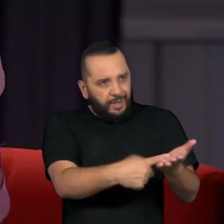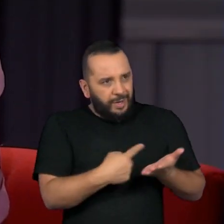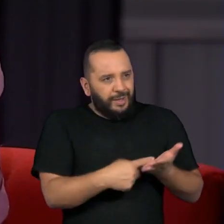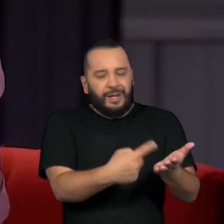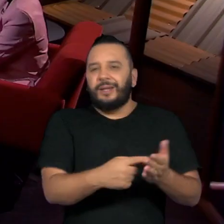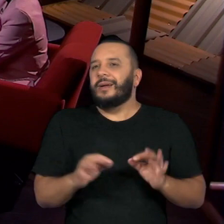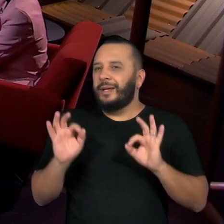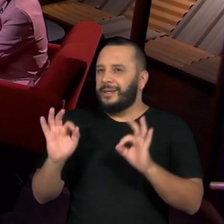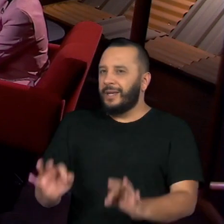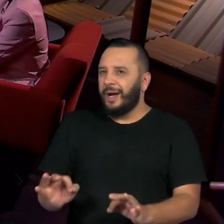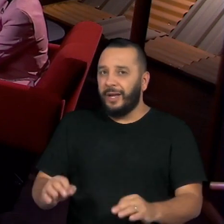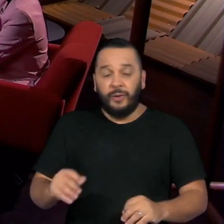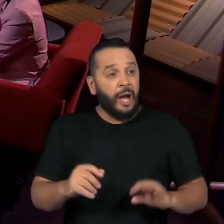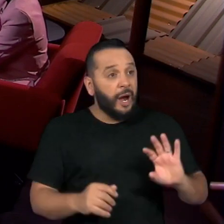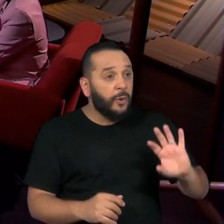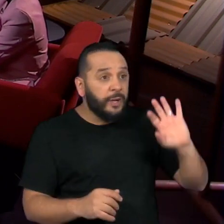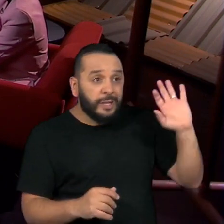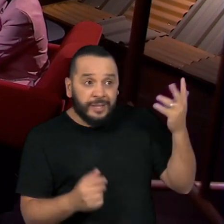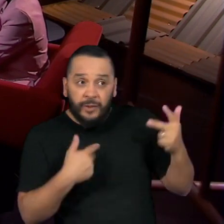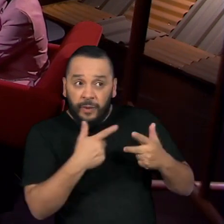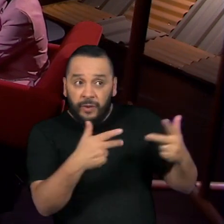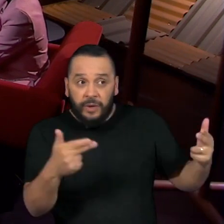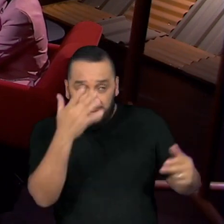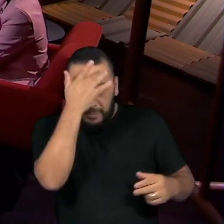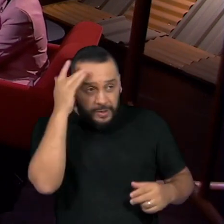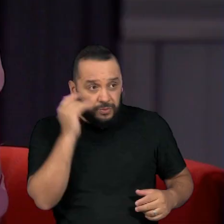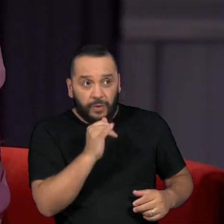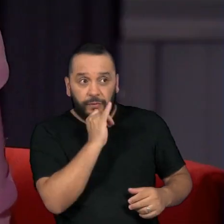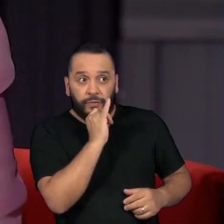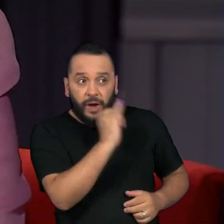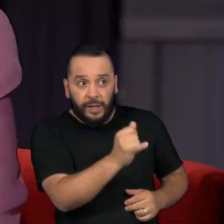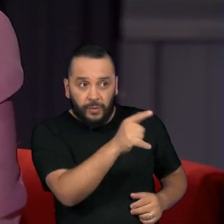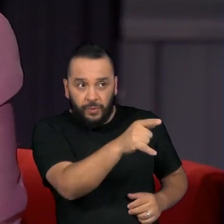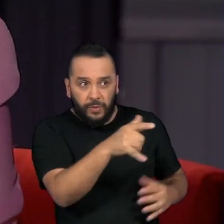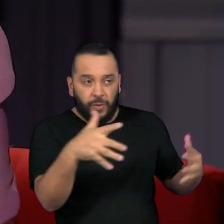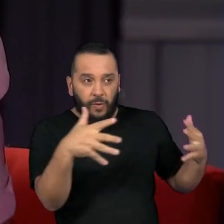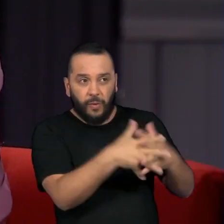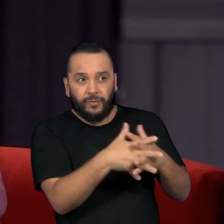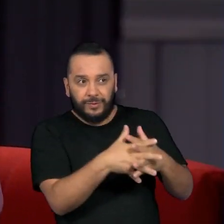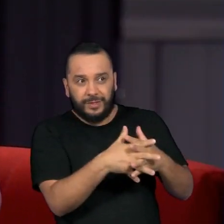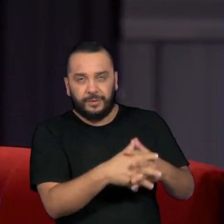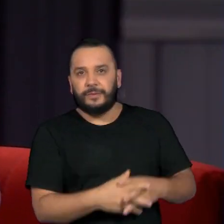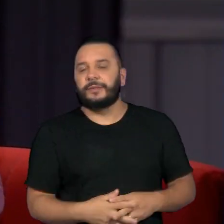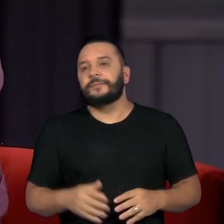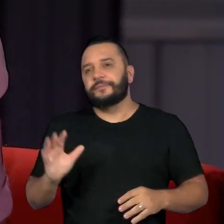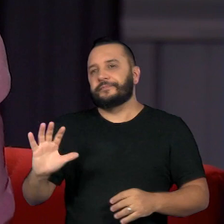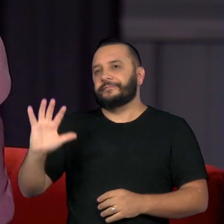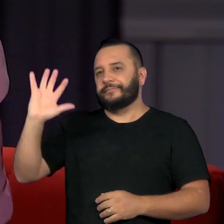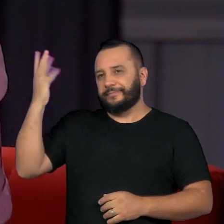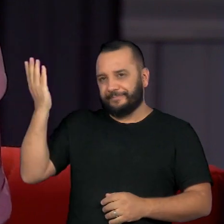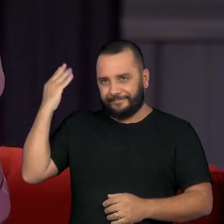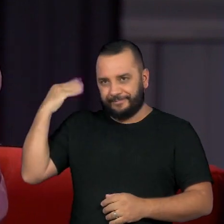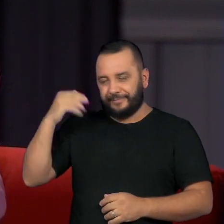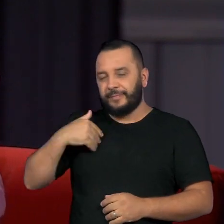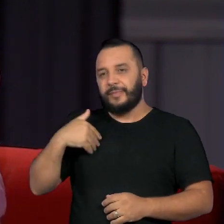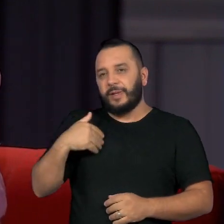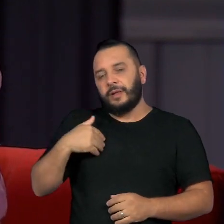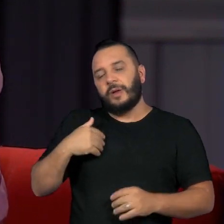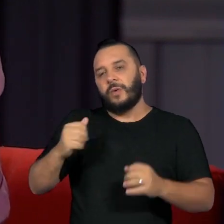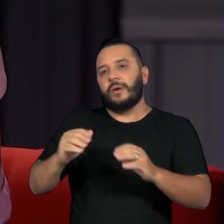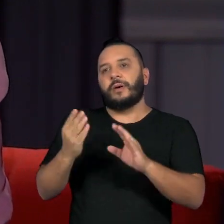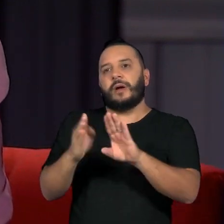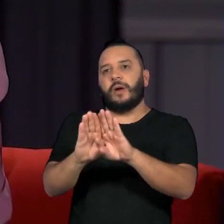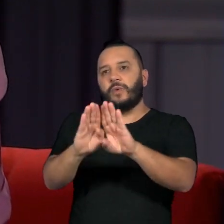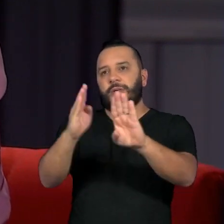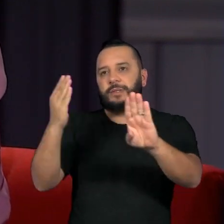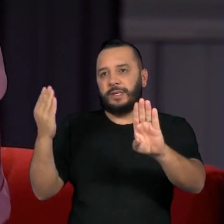não? Exato. E teve alguma coisa que alguém foi literal com você e deu confusão? Um dia eu acordei cedo, abri a porta do meu quarto, a minha mãe falou,